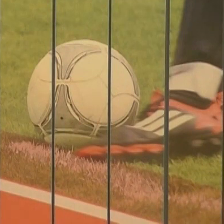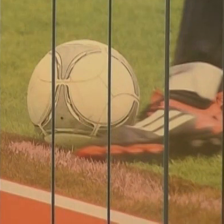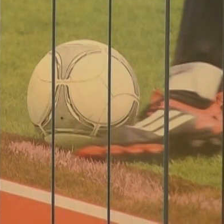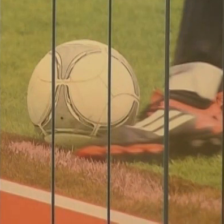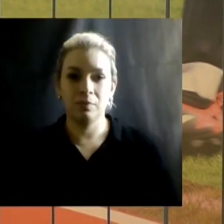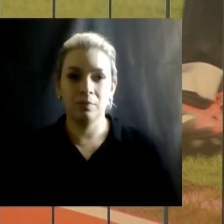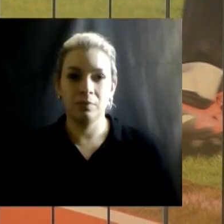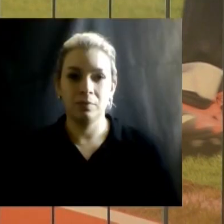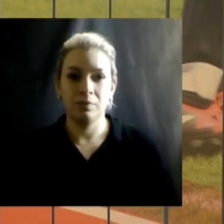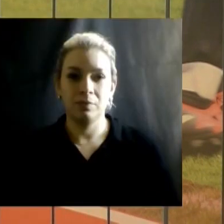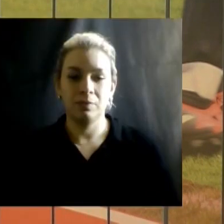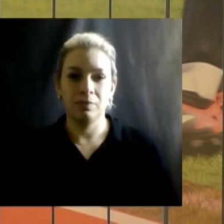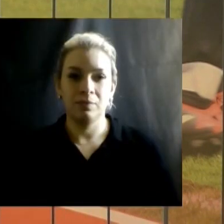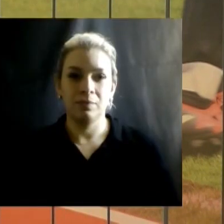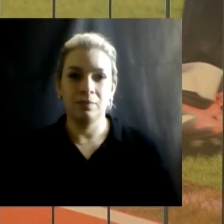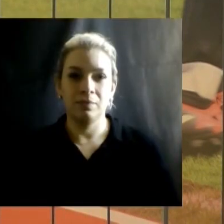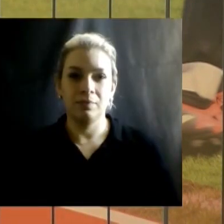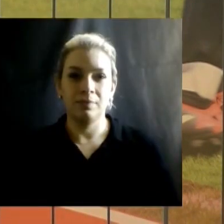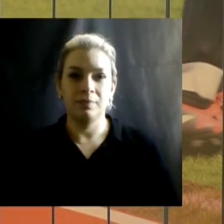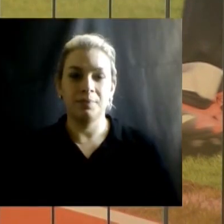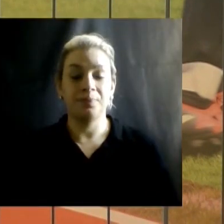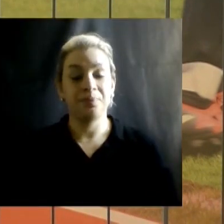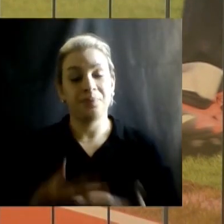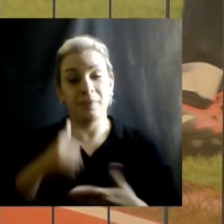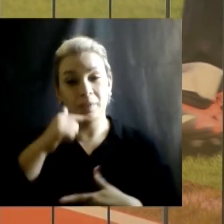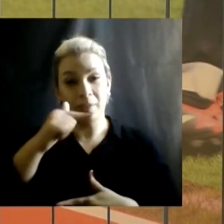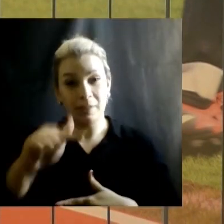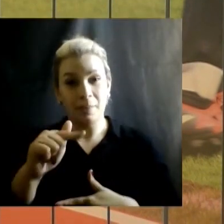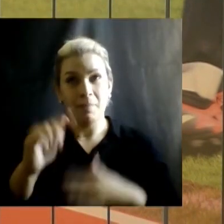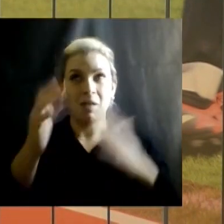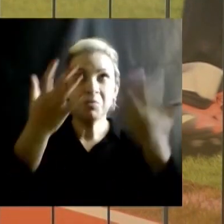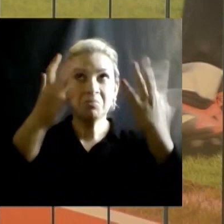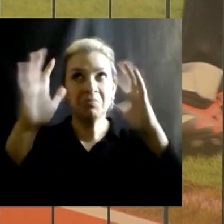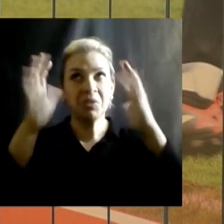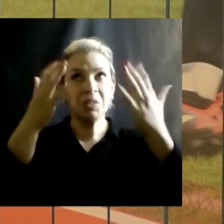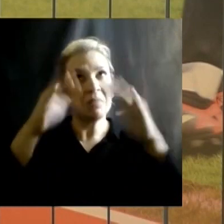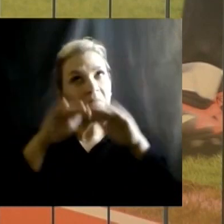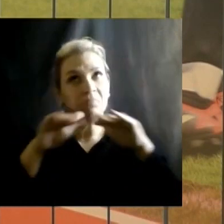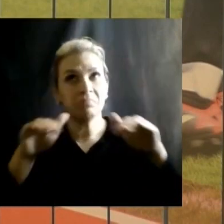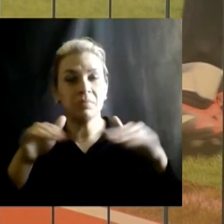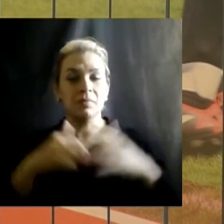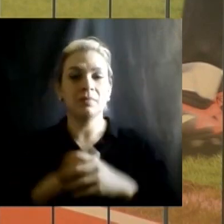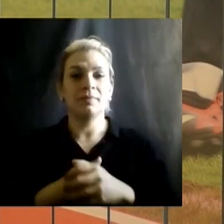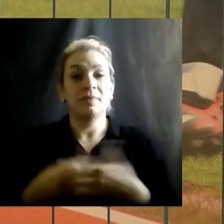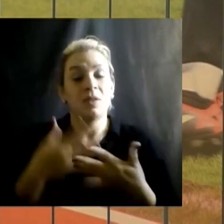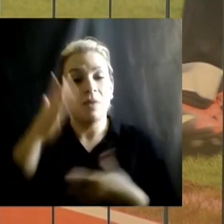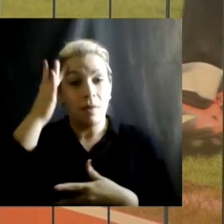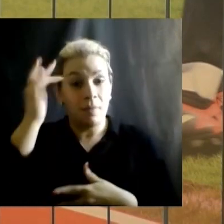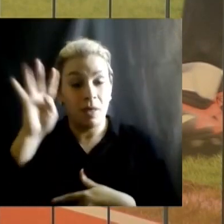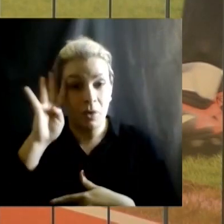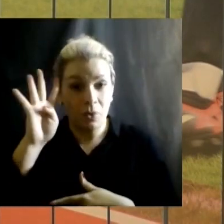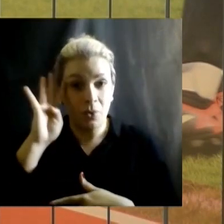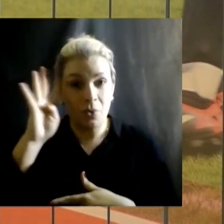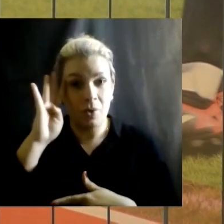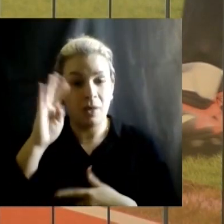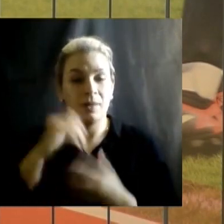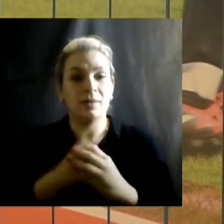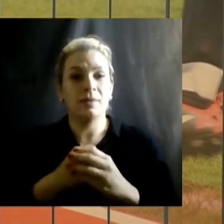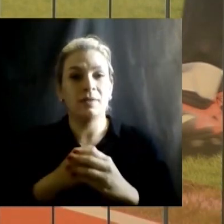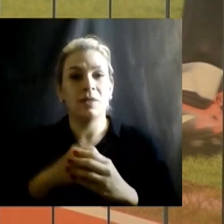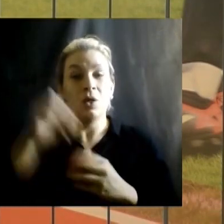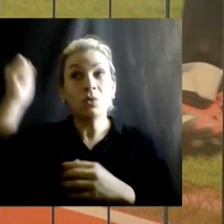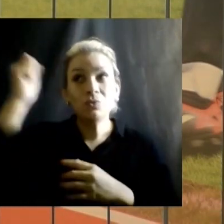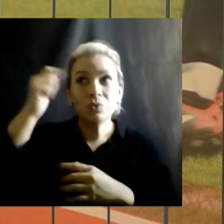É semana de tempo estável, então amanhã, quarta-feira, segue o sol aparecendo entre algumas